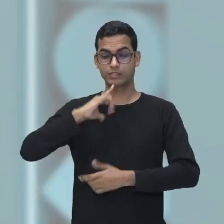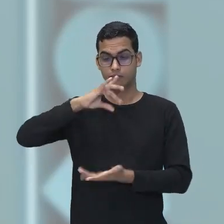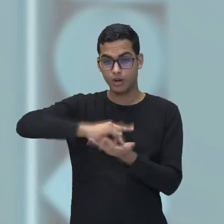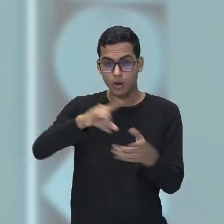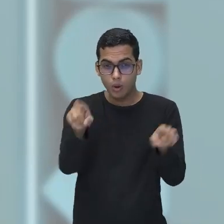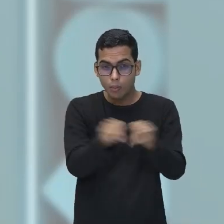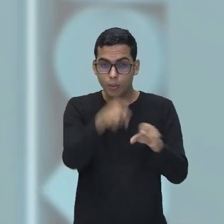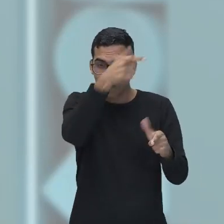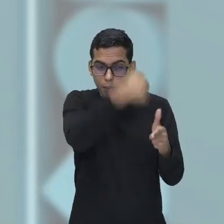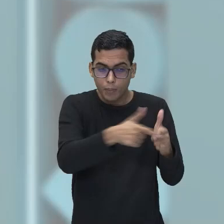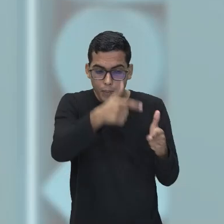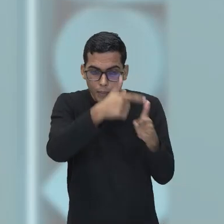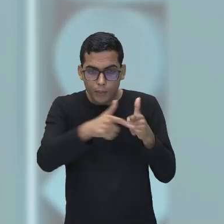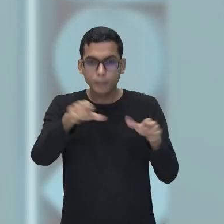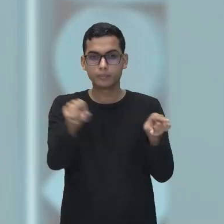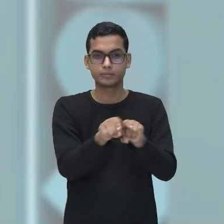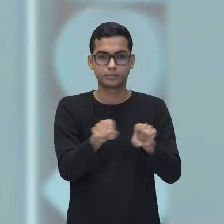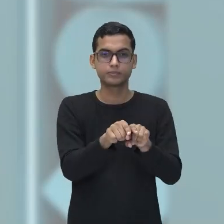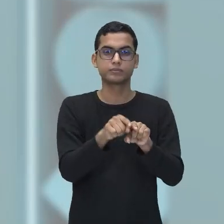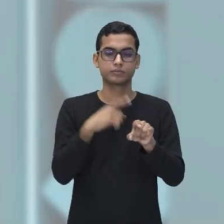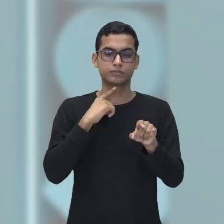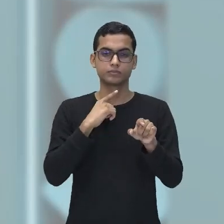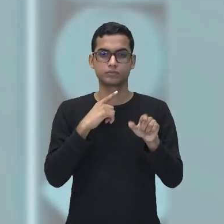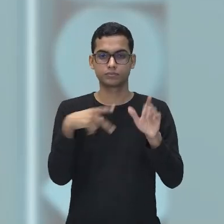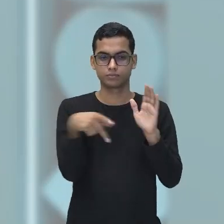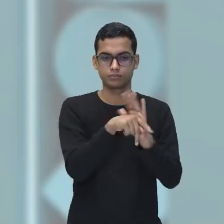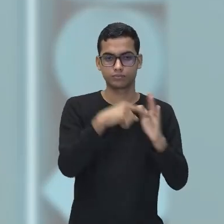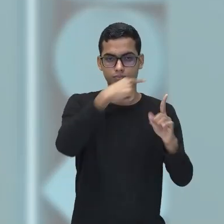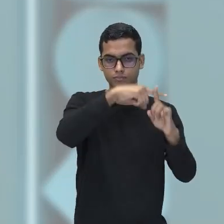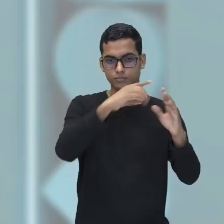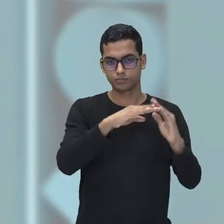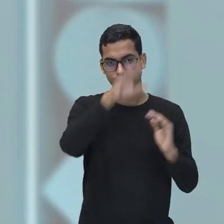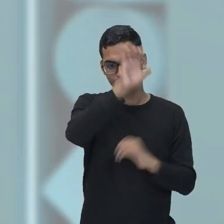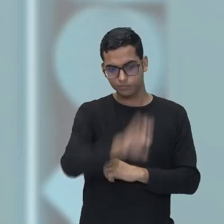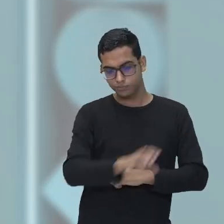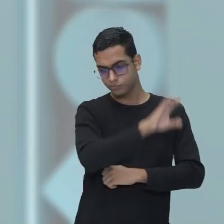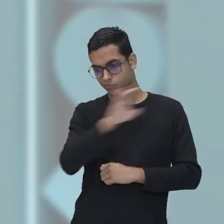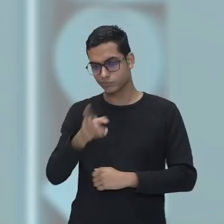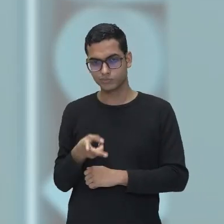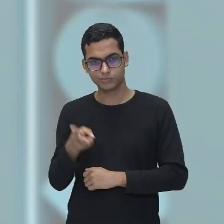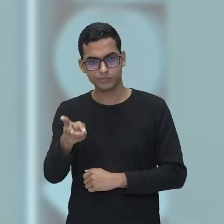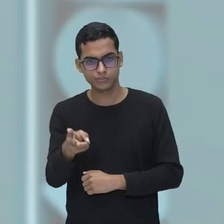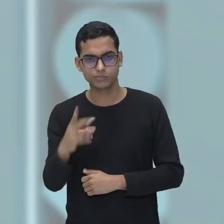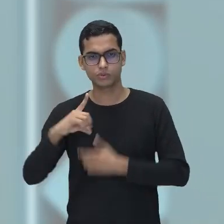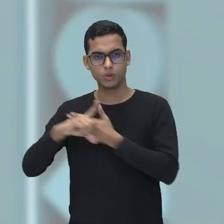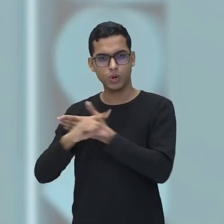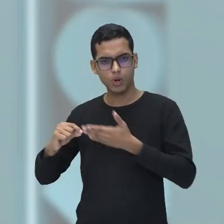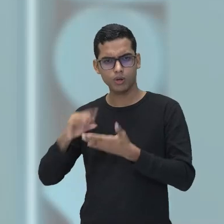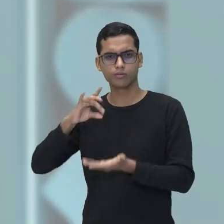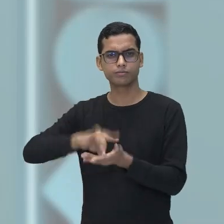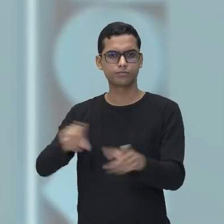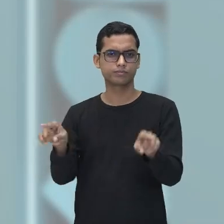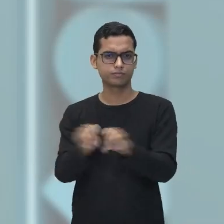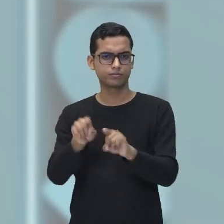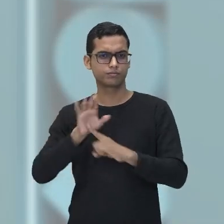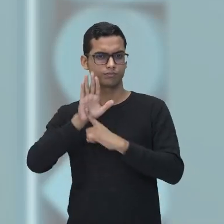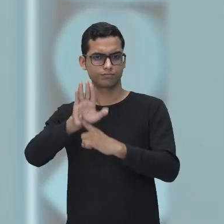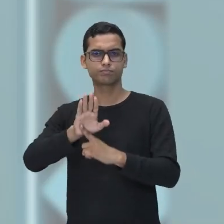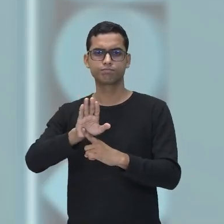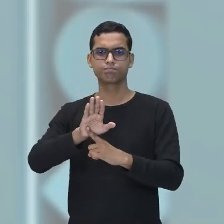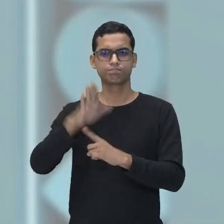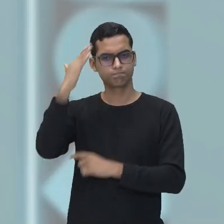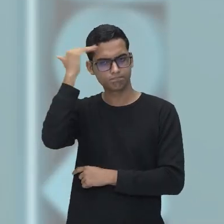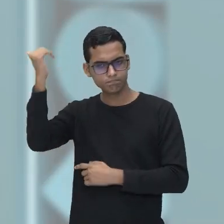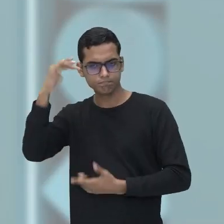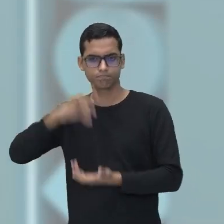O escritor sempre vivenciou polêmicas em torno da sua obra, mas ele é certamente essa expressão icônica, tanto